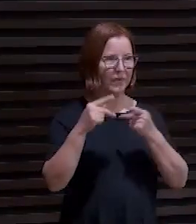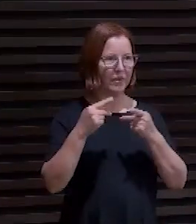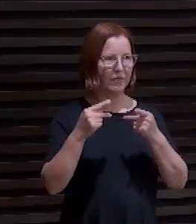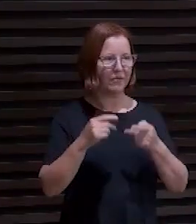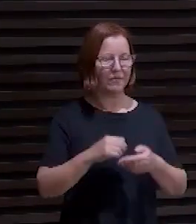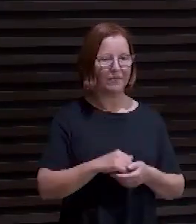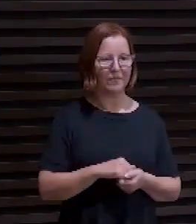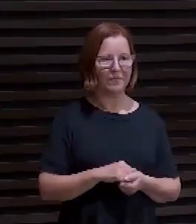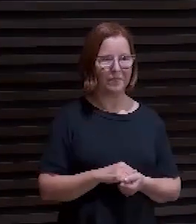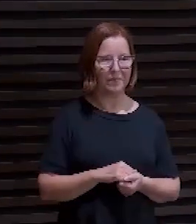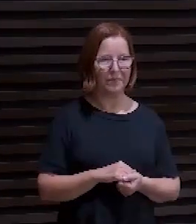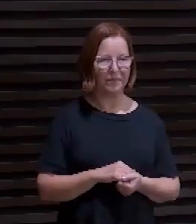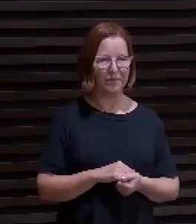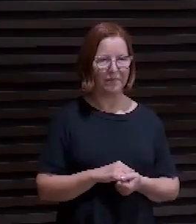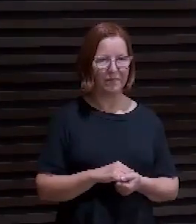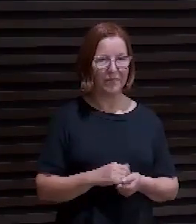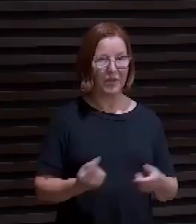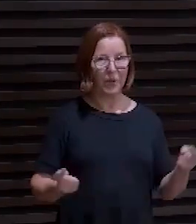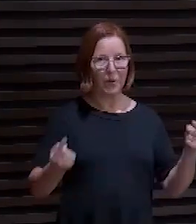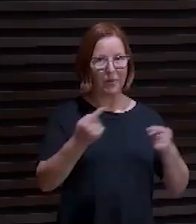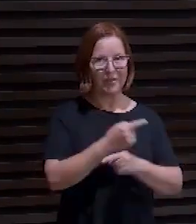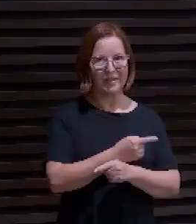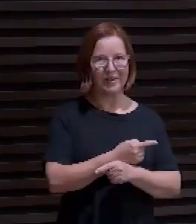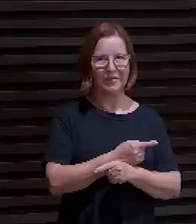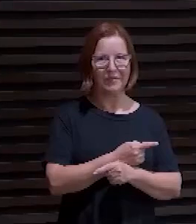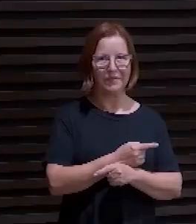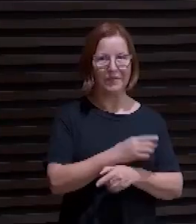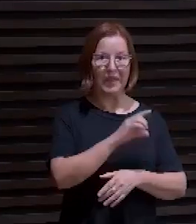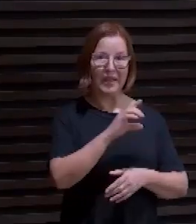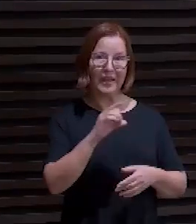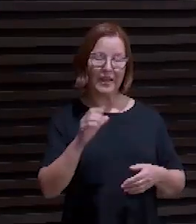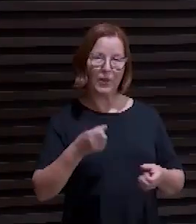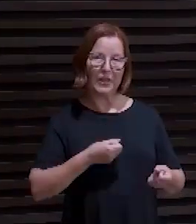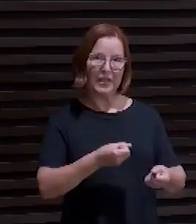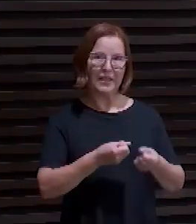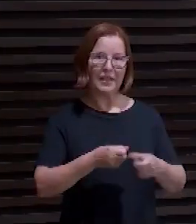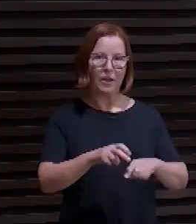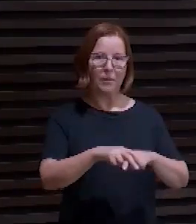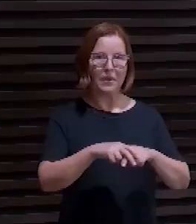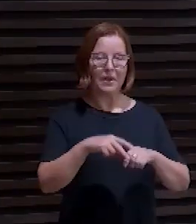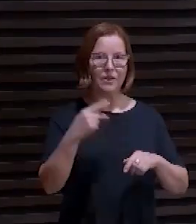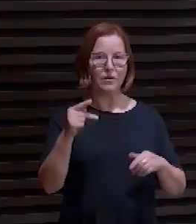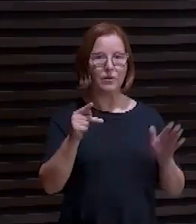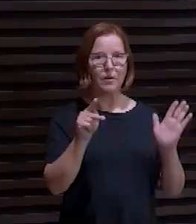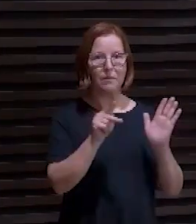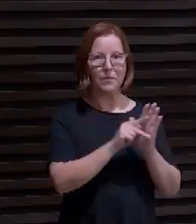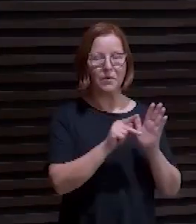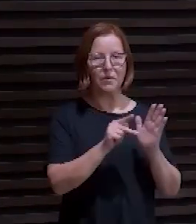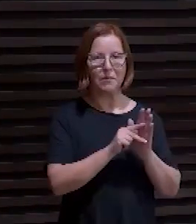seguinte: ao contrário, cada um é tentado pela sua própria